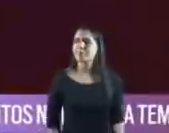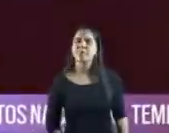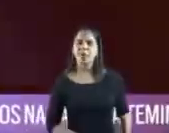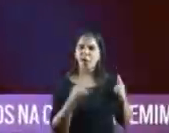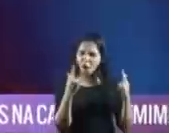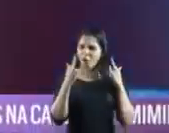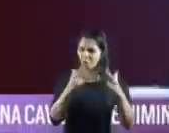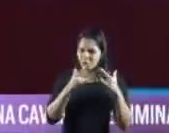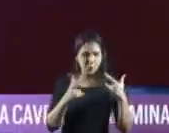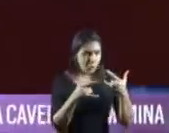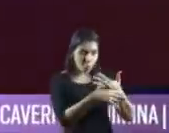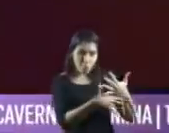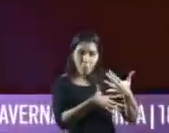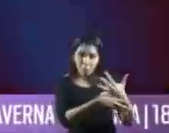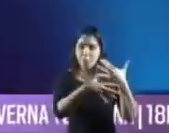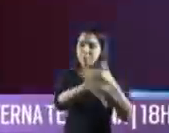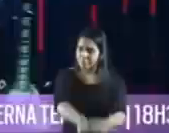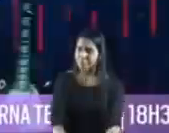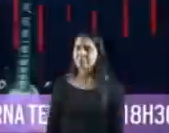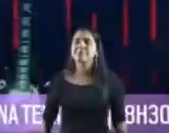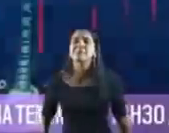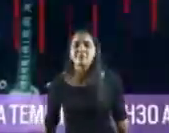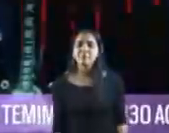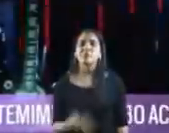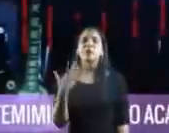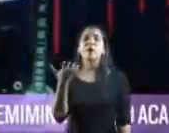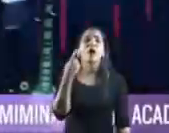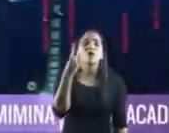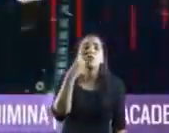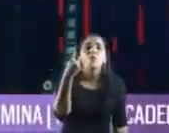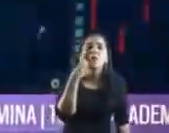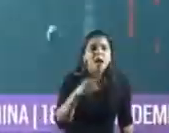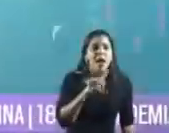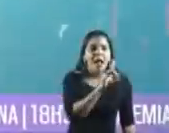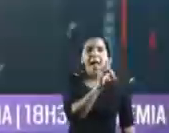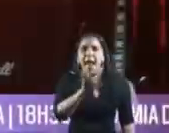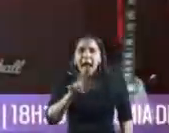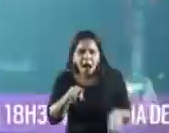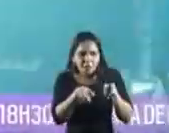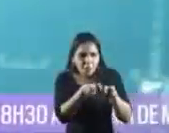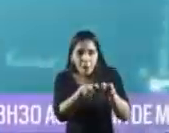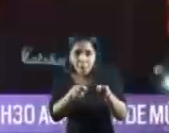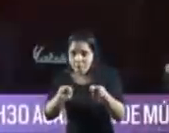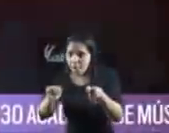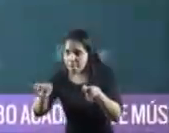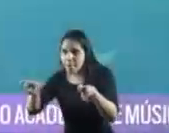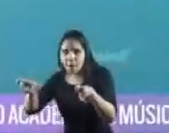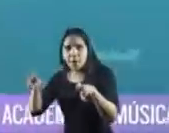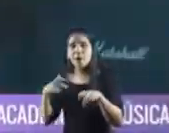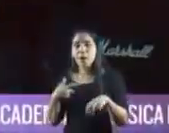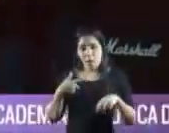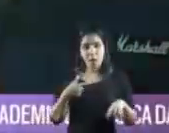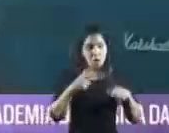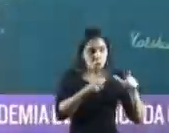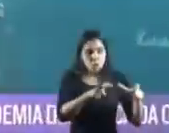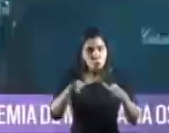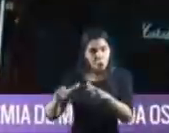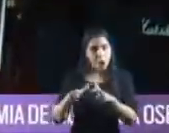Rock de subúrbio. Quero ver em cada garagem da